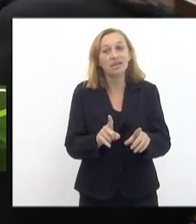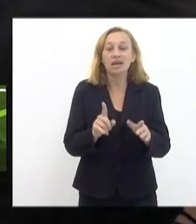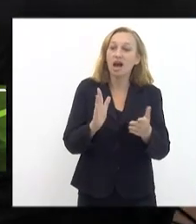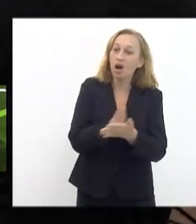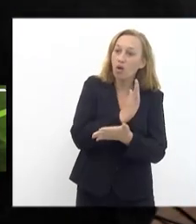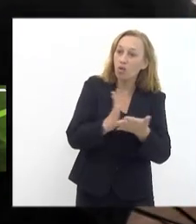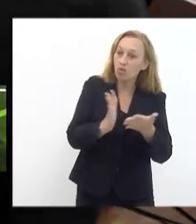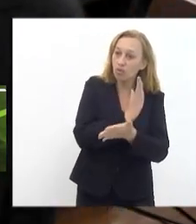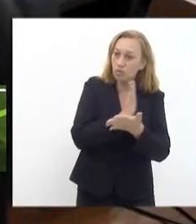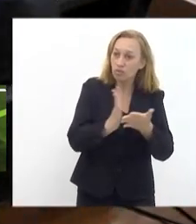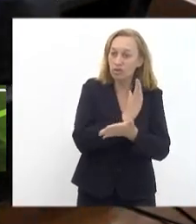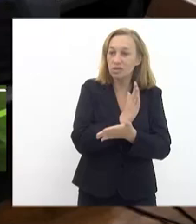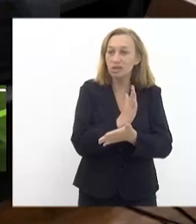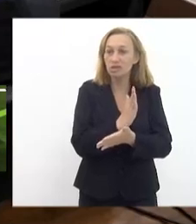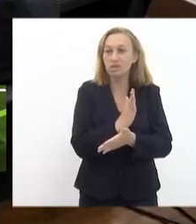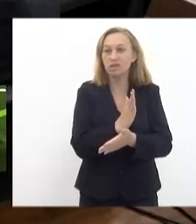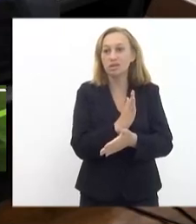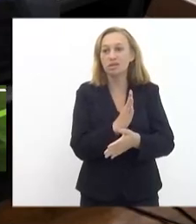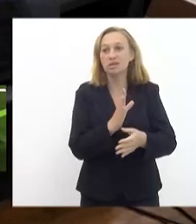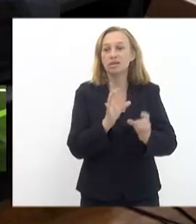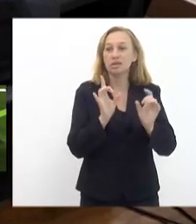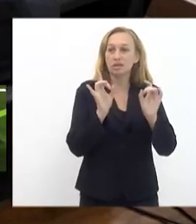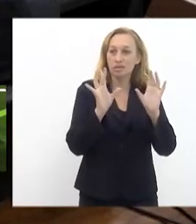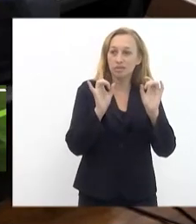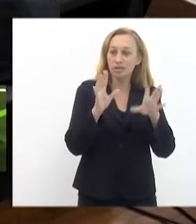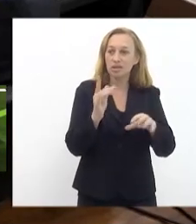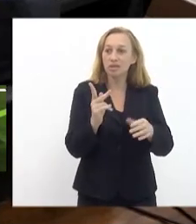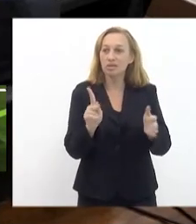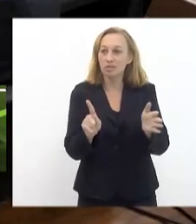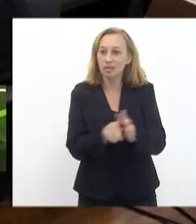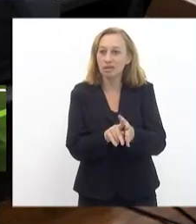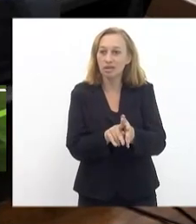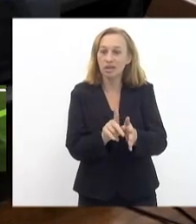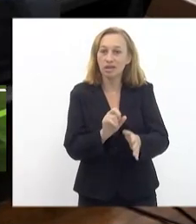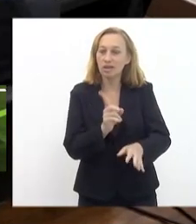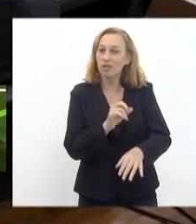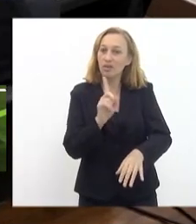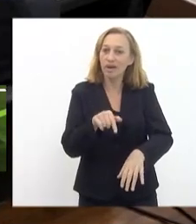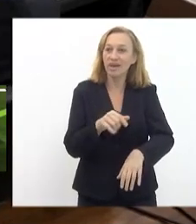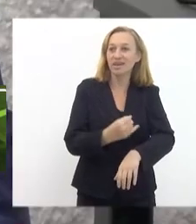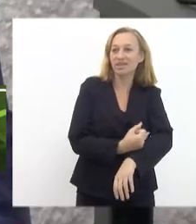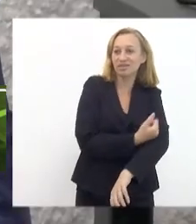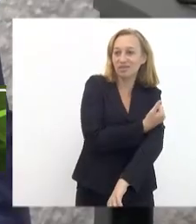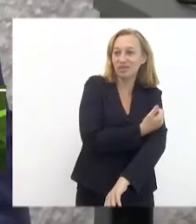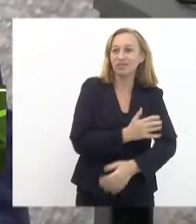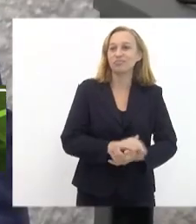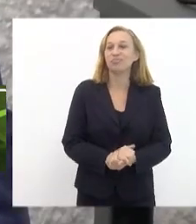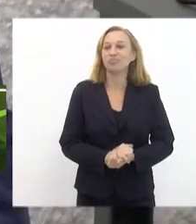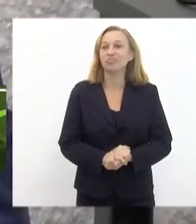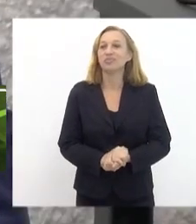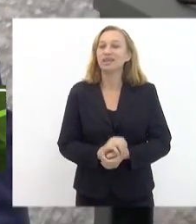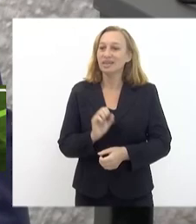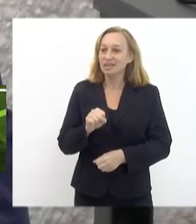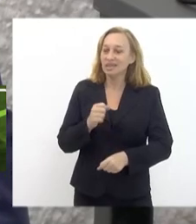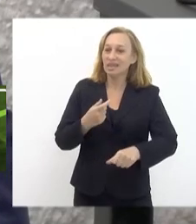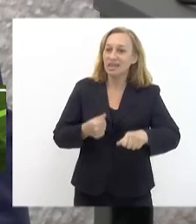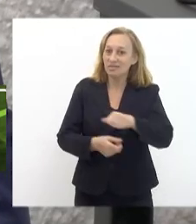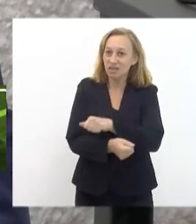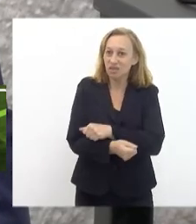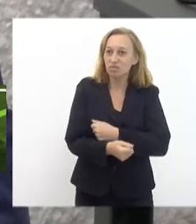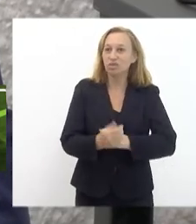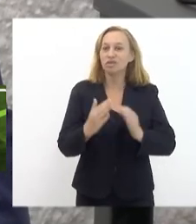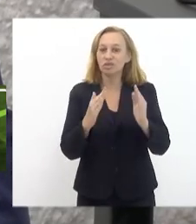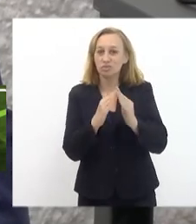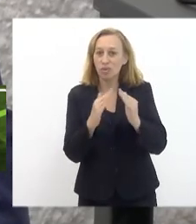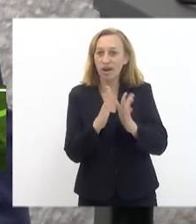especiais são estudados mas também é mais ou menos isso então assim dizer para você o concurso público investimento habitação